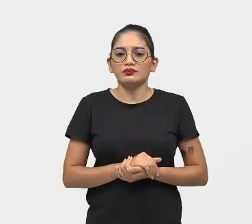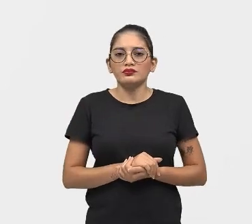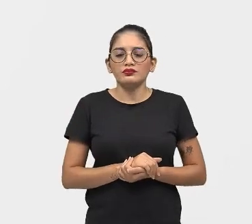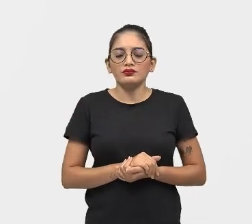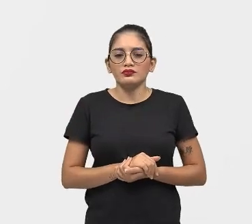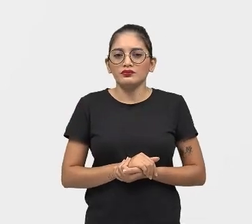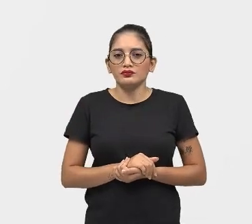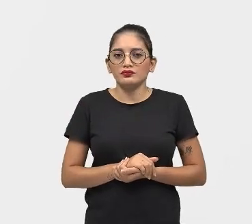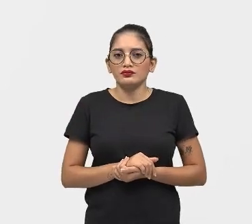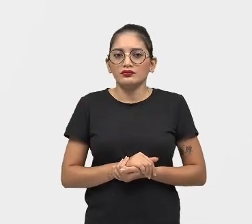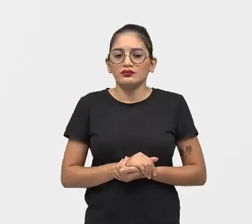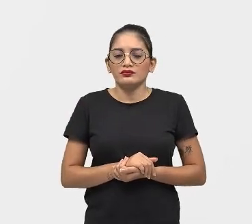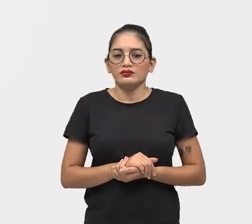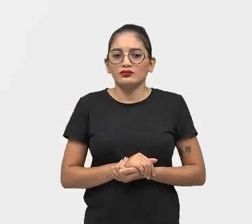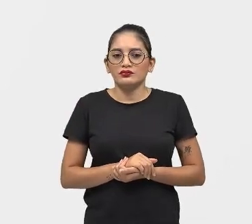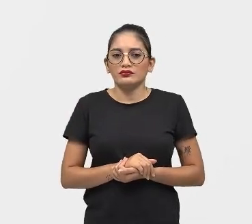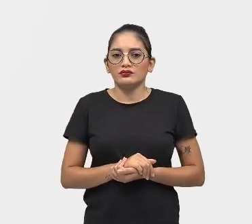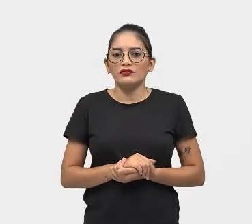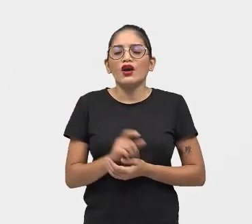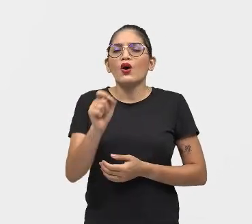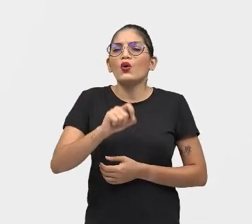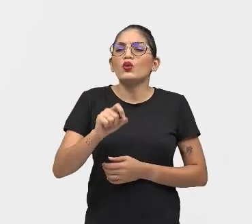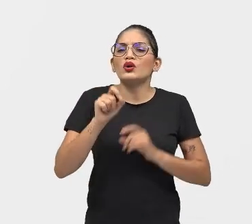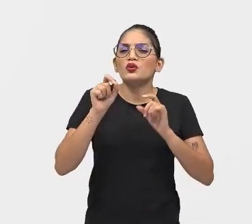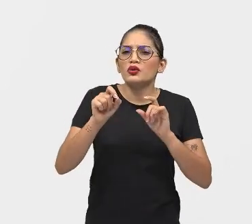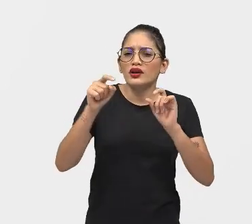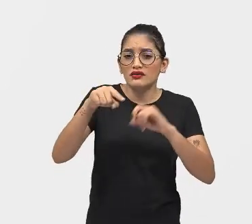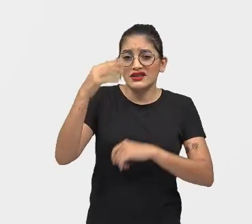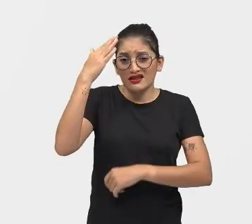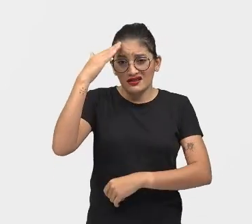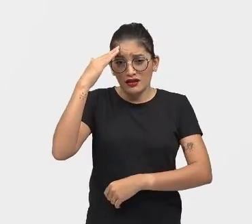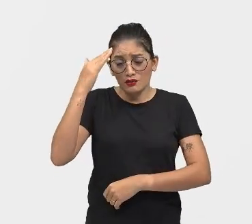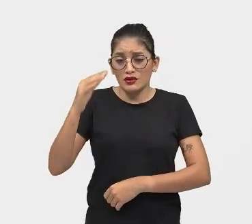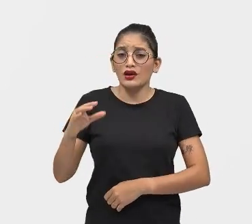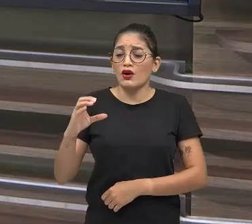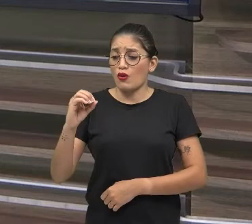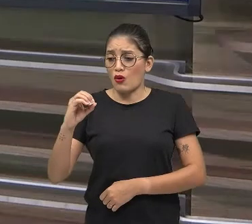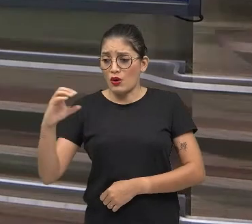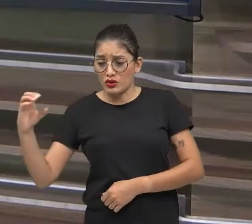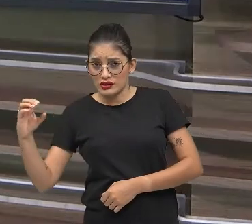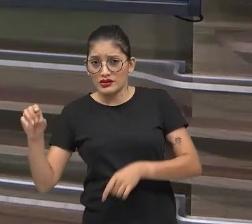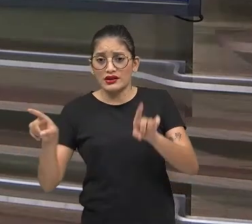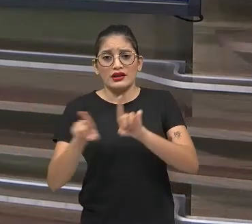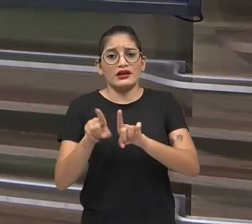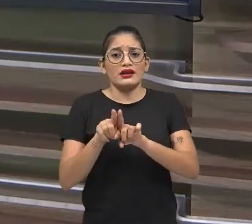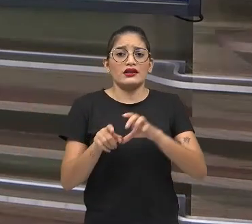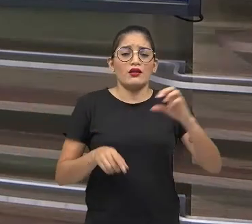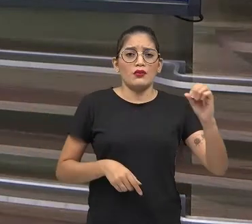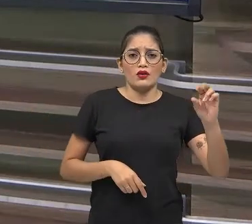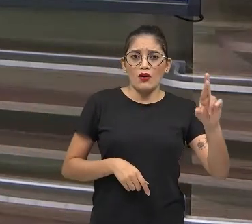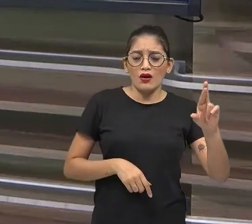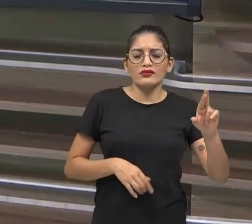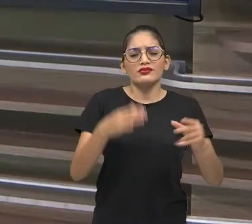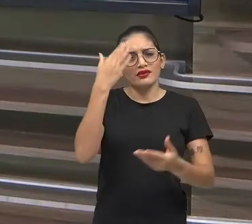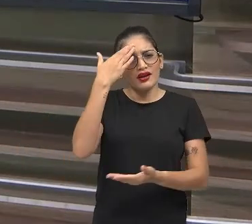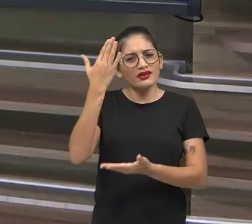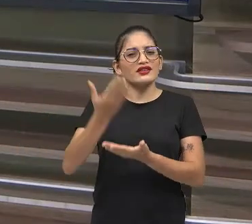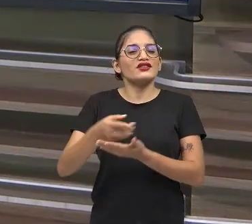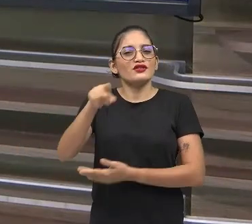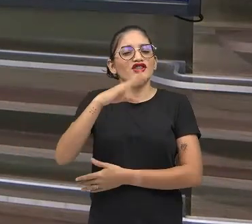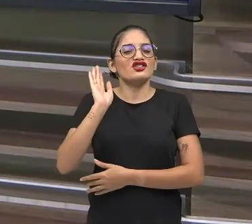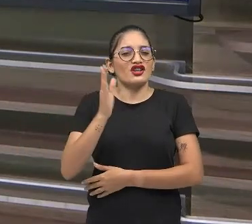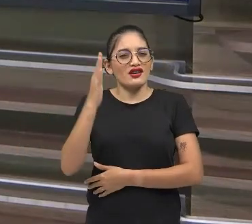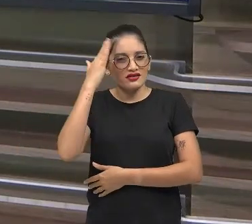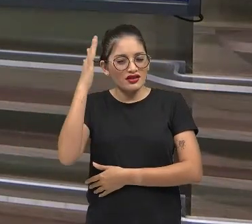vocês sabiam já sobre o Ocidente e Oriente? Eu tenho certeza que vocês já conheciam algumas tradições de